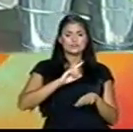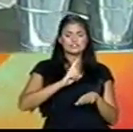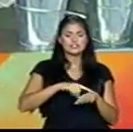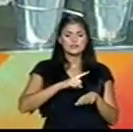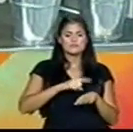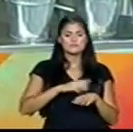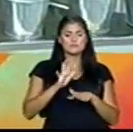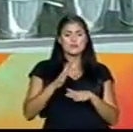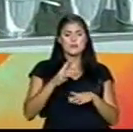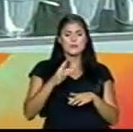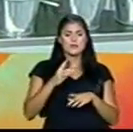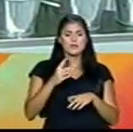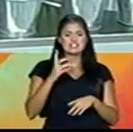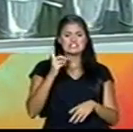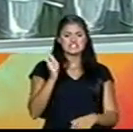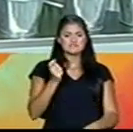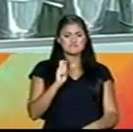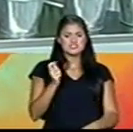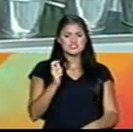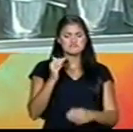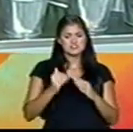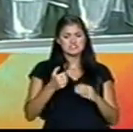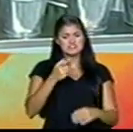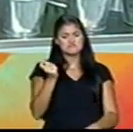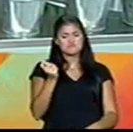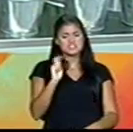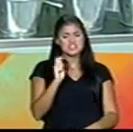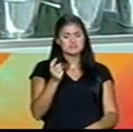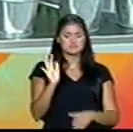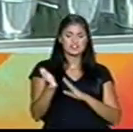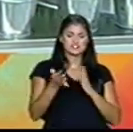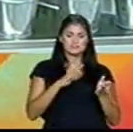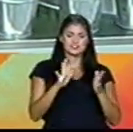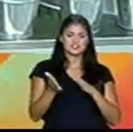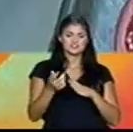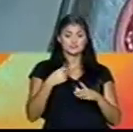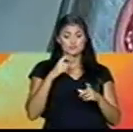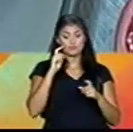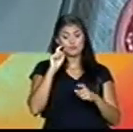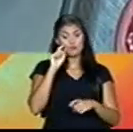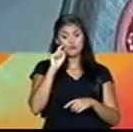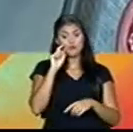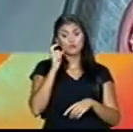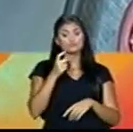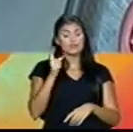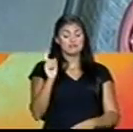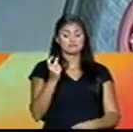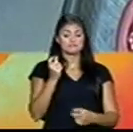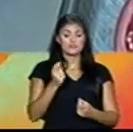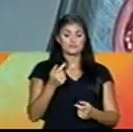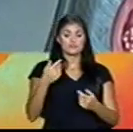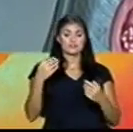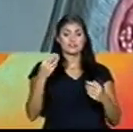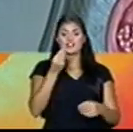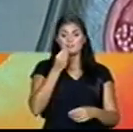ano, julgo que não, para aí, 5 meses, não sei, na altura depois não andei a controlar muito, mas... Alimentação e exercício